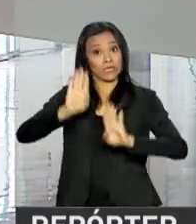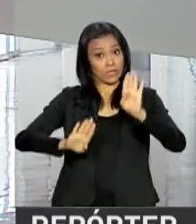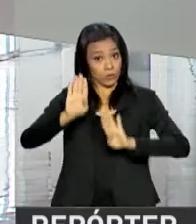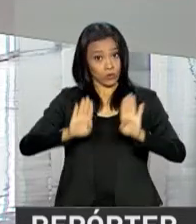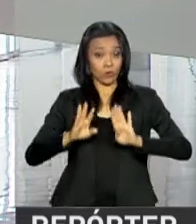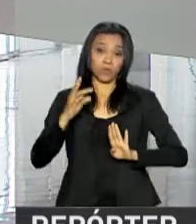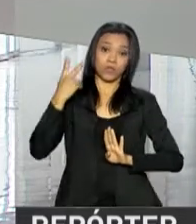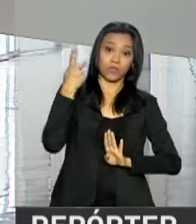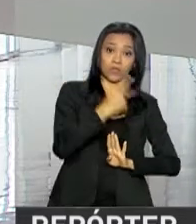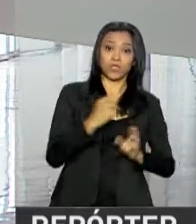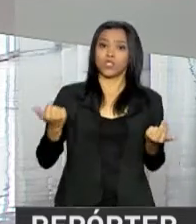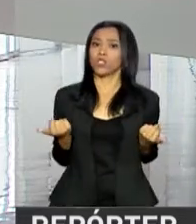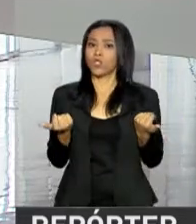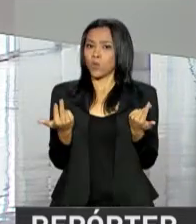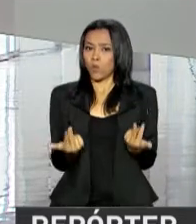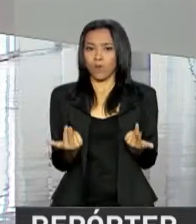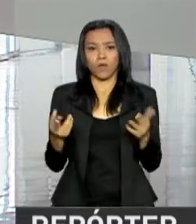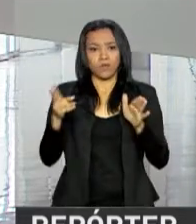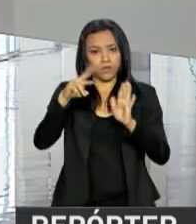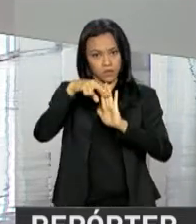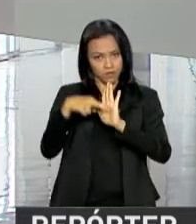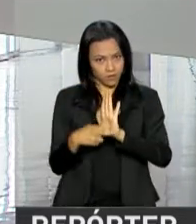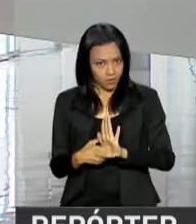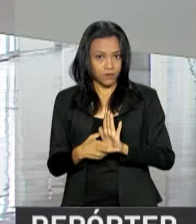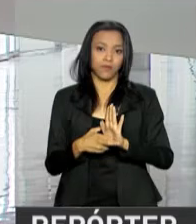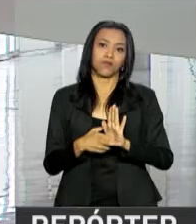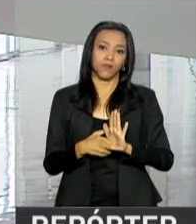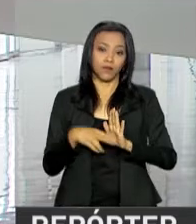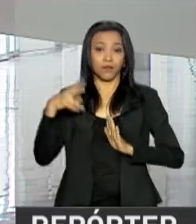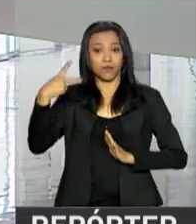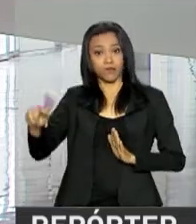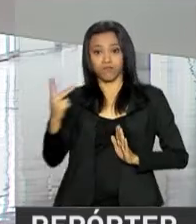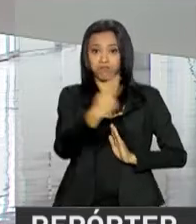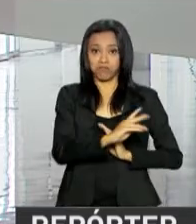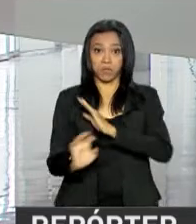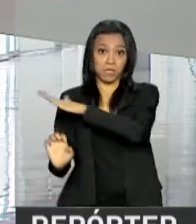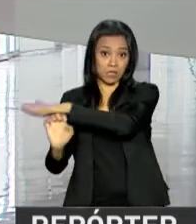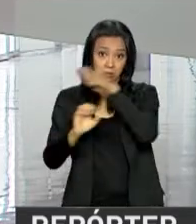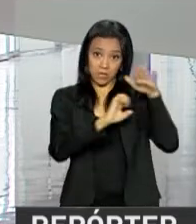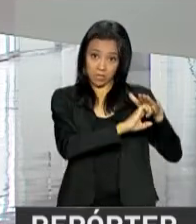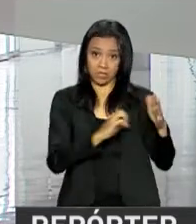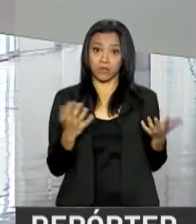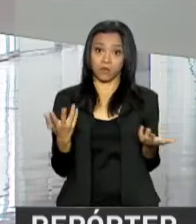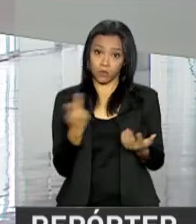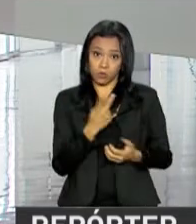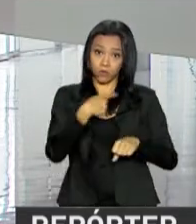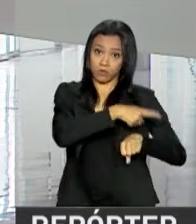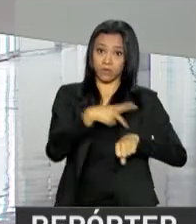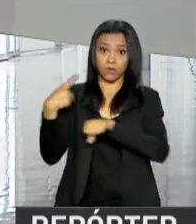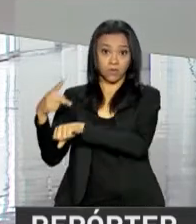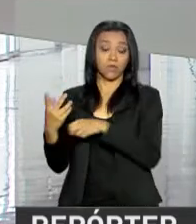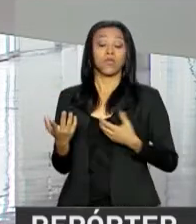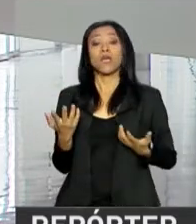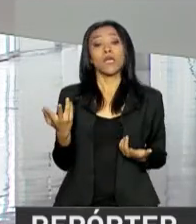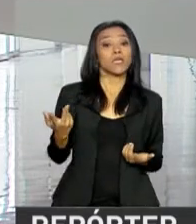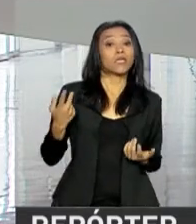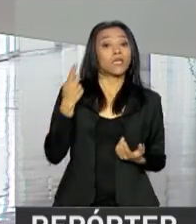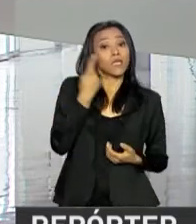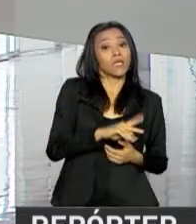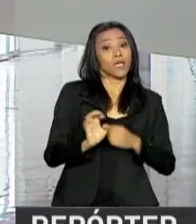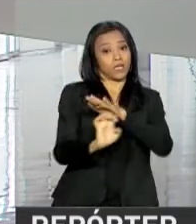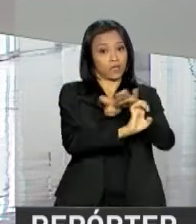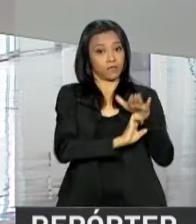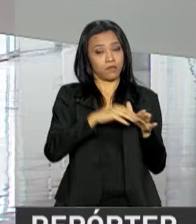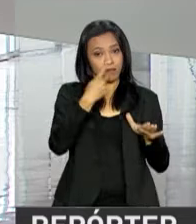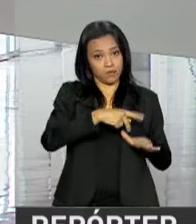países em igualdade de condições com os empresários locais. A estimativa do Ministério do Planejamento é que os empresários brasileiros